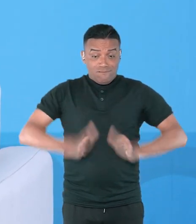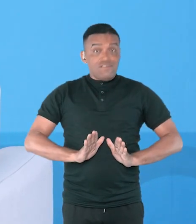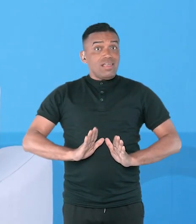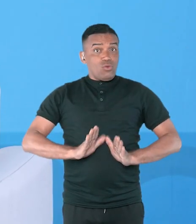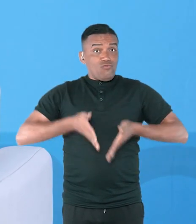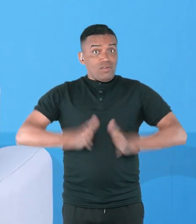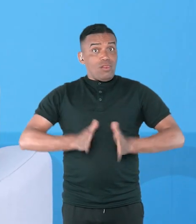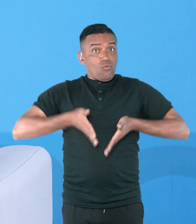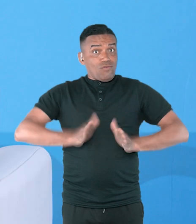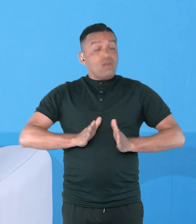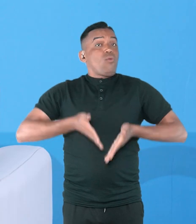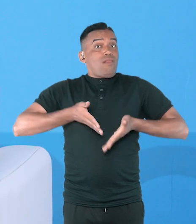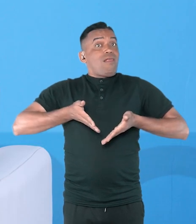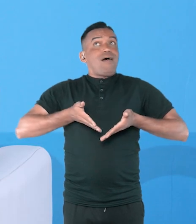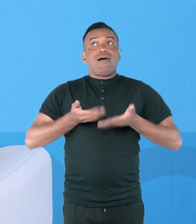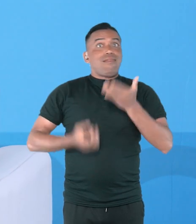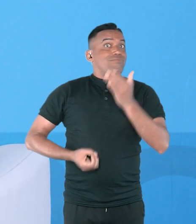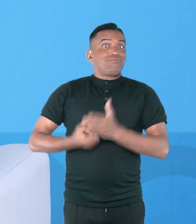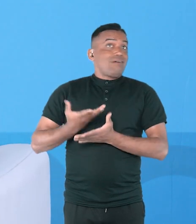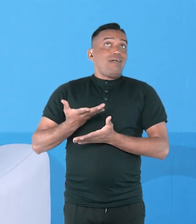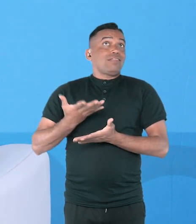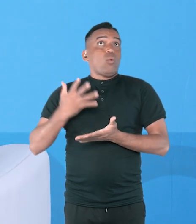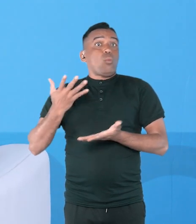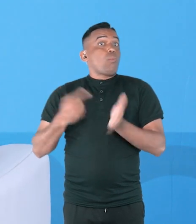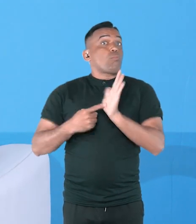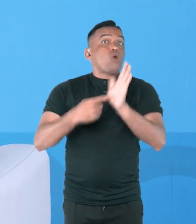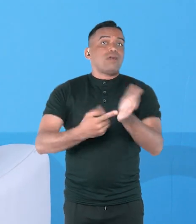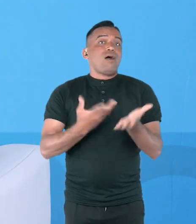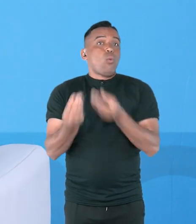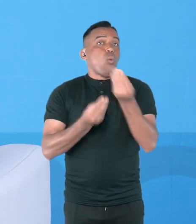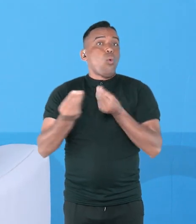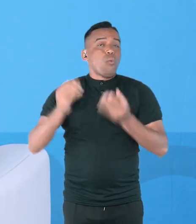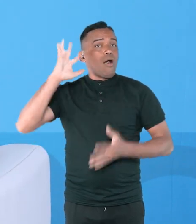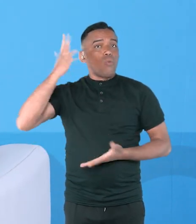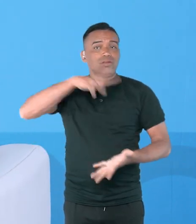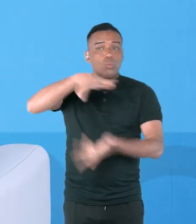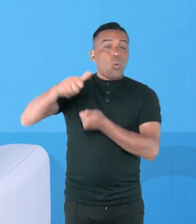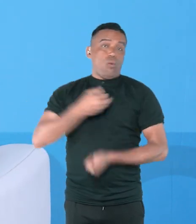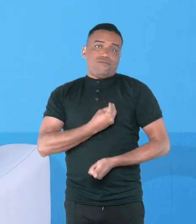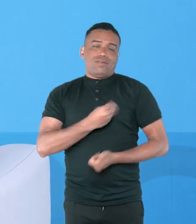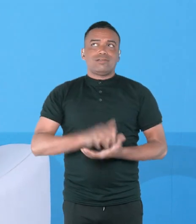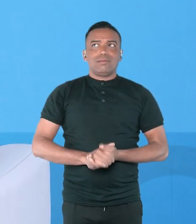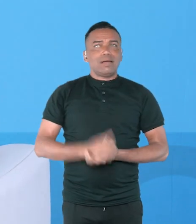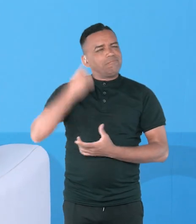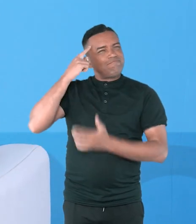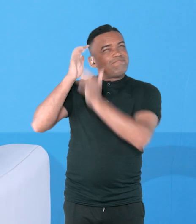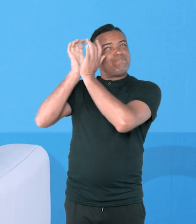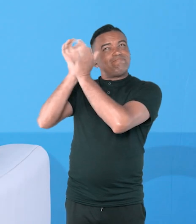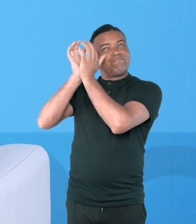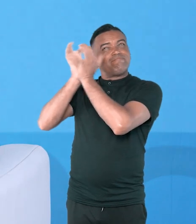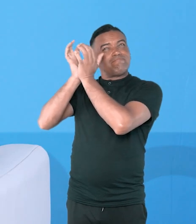pela mão e apresentar essa aventura que é viver, né? E aquilo me instigou